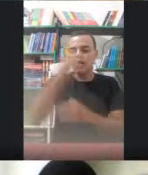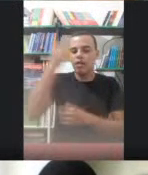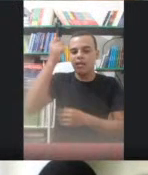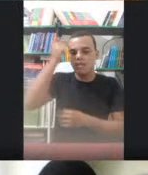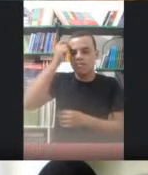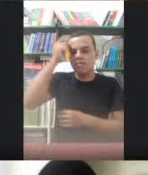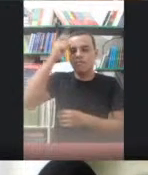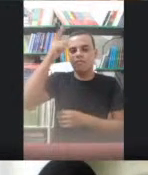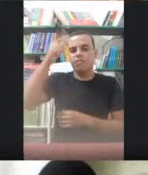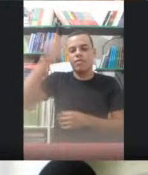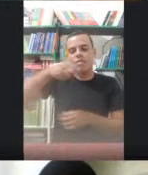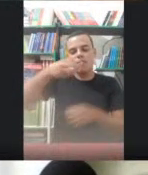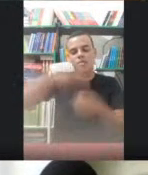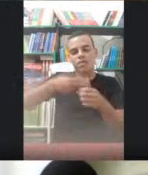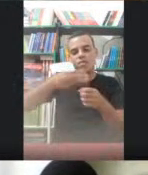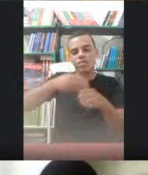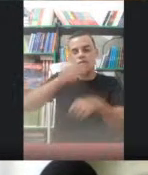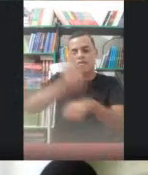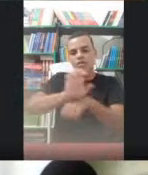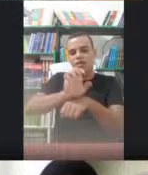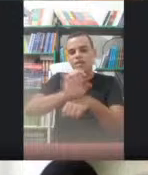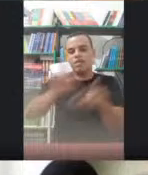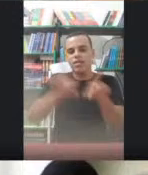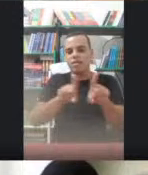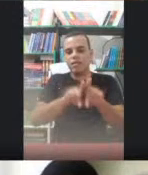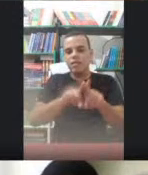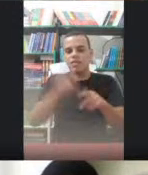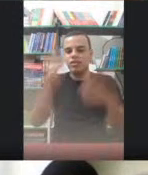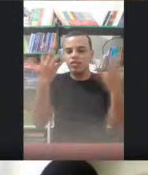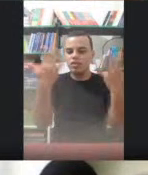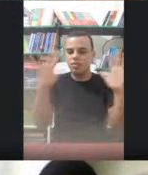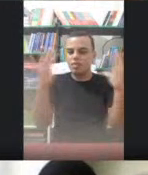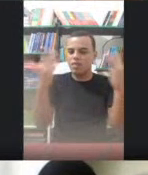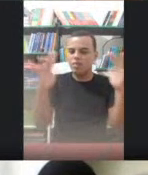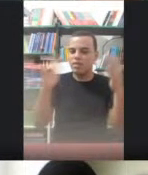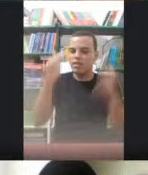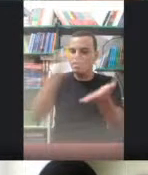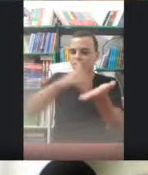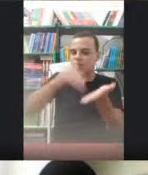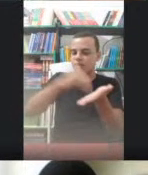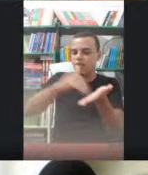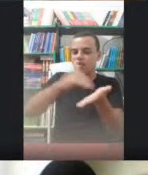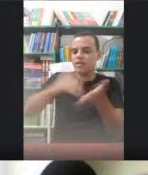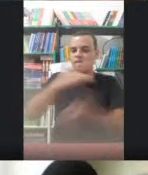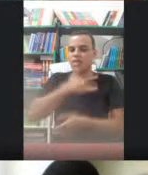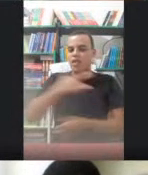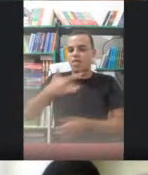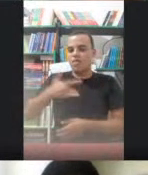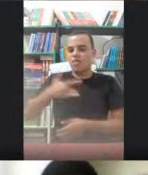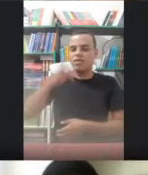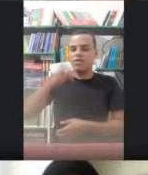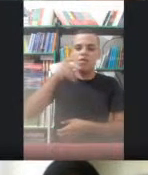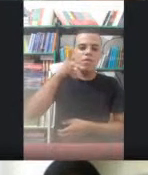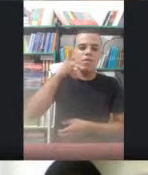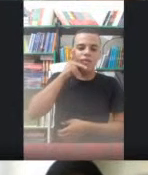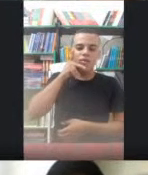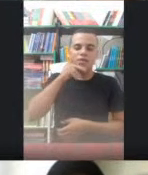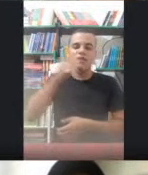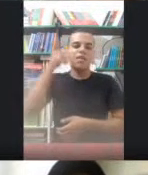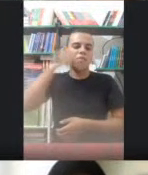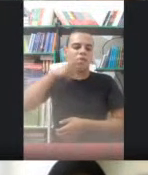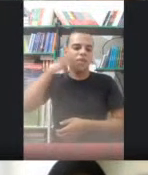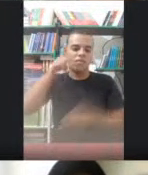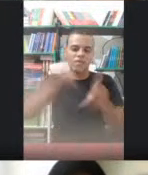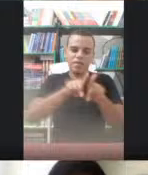do município, do estado, então já dou parabéns aí para a Secretaria Municipal de Saúde de João Pessoa, para a Secretaria Estadual de Saúde da Paraíba,